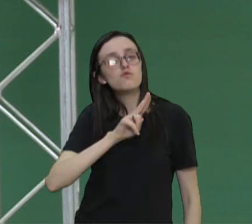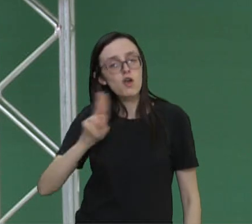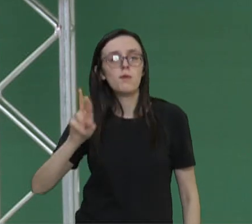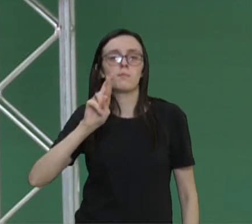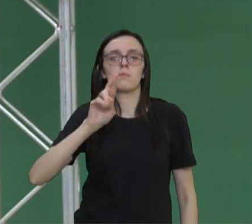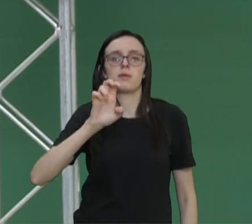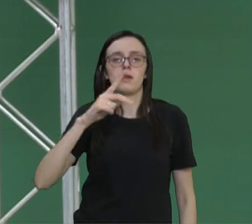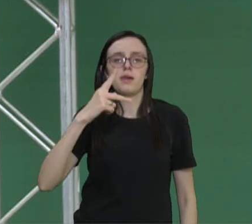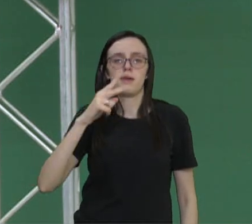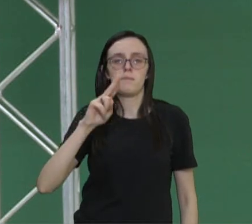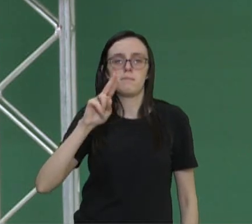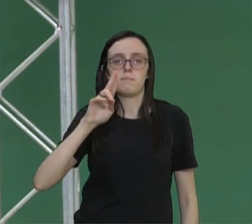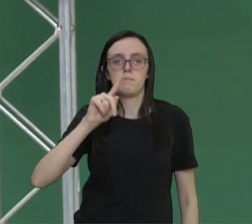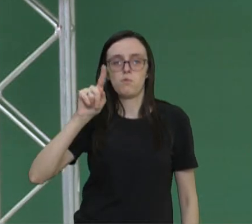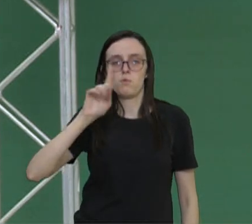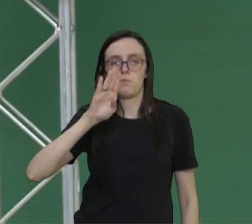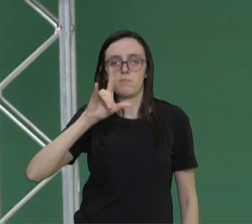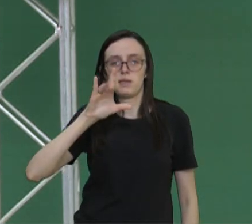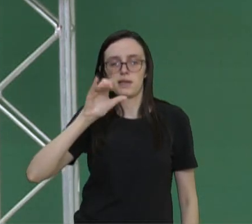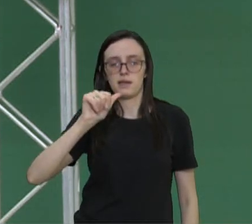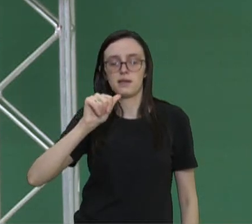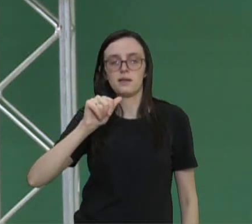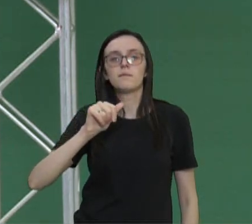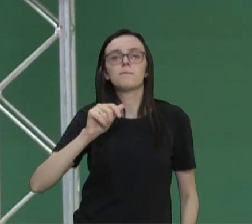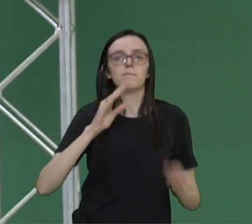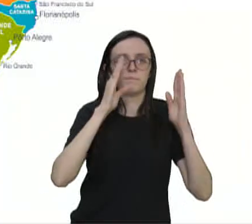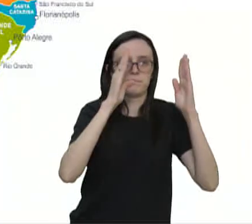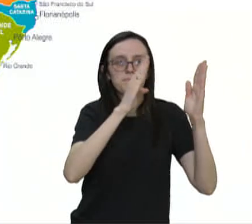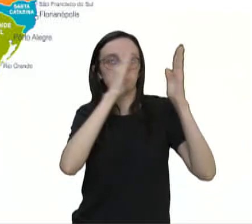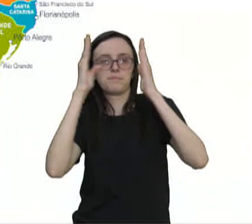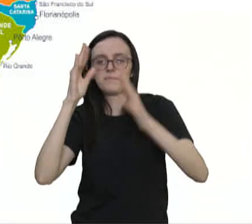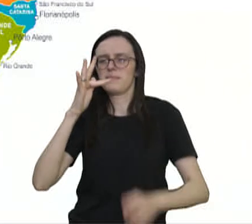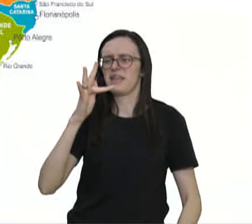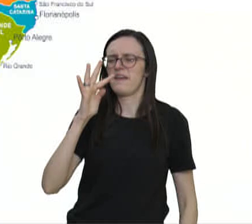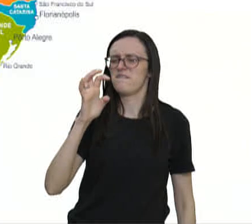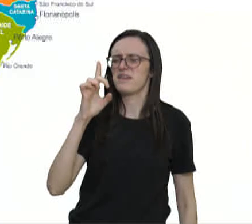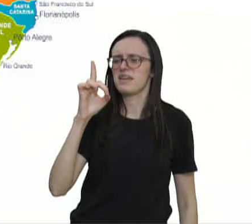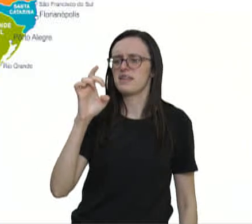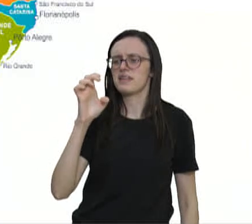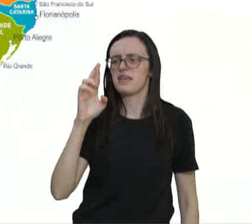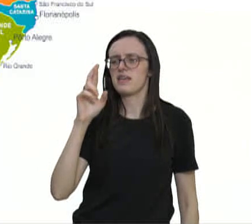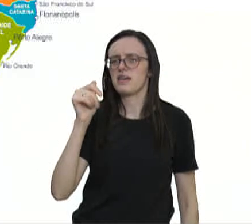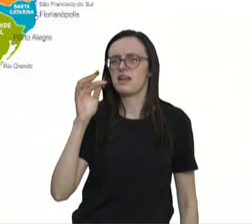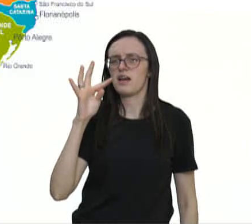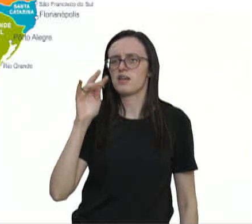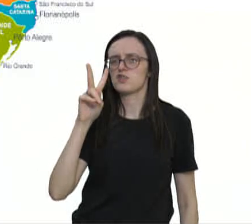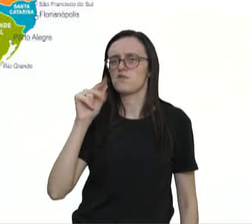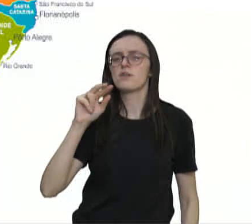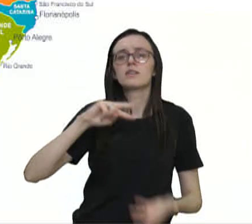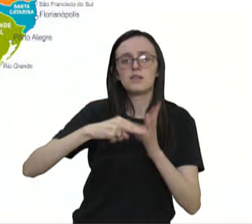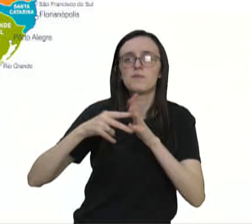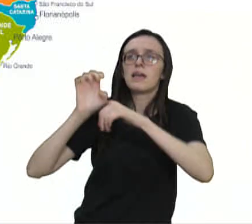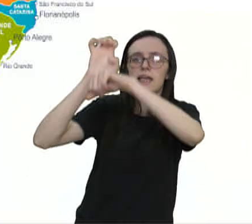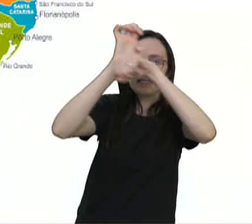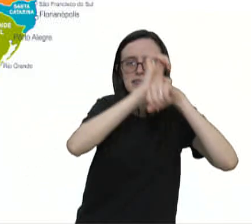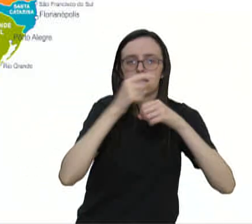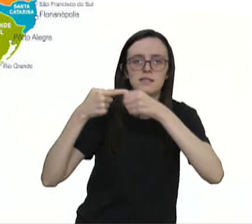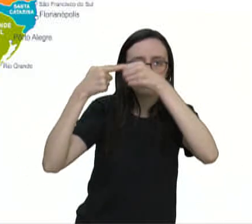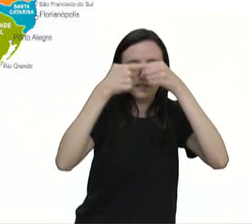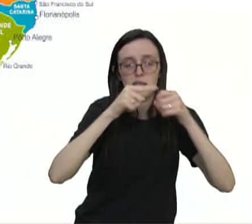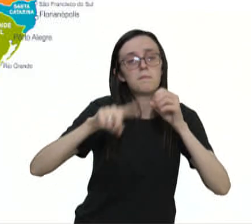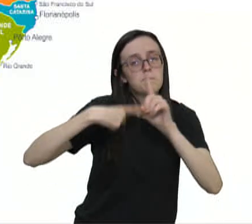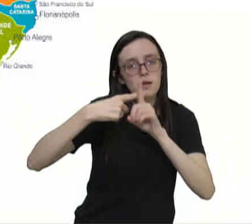república. Federativa porque ela é formada por unidades federativas, que são os estados, os municípios e o